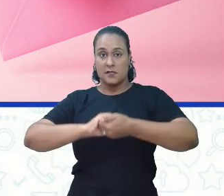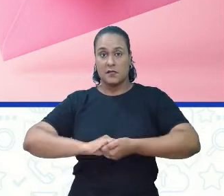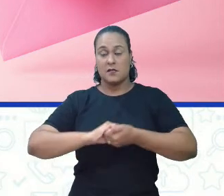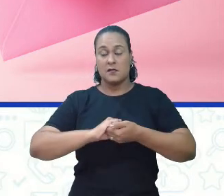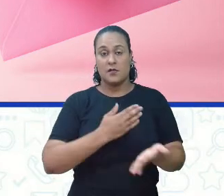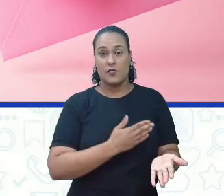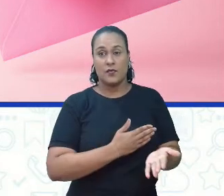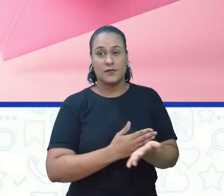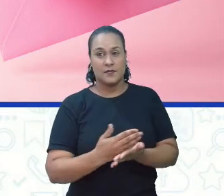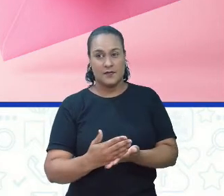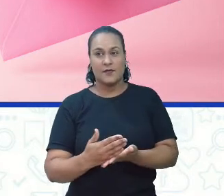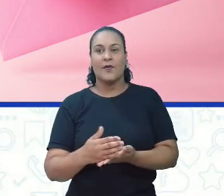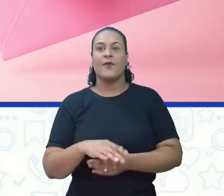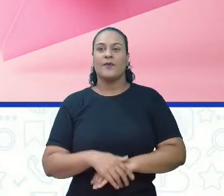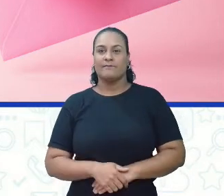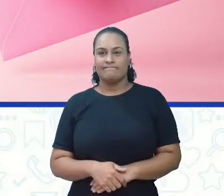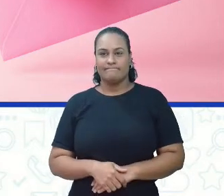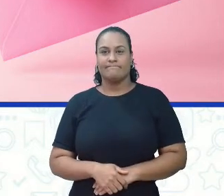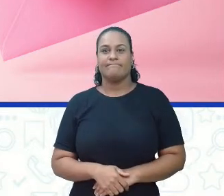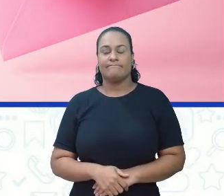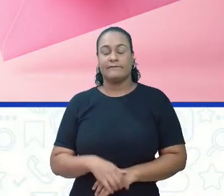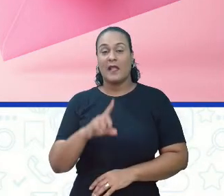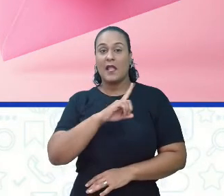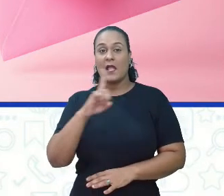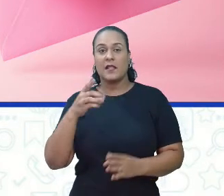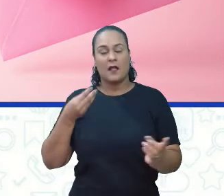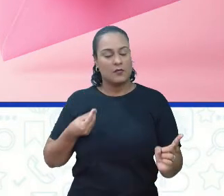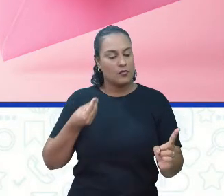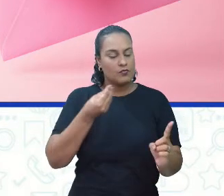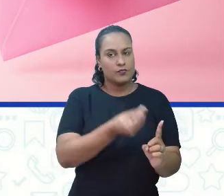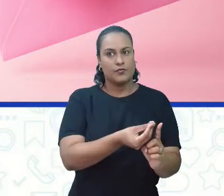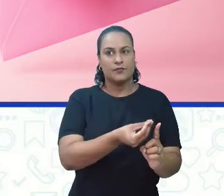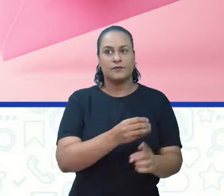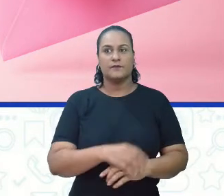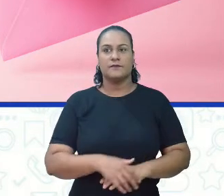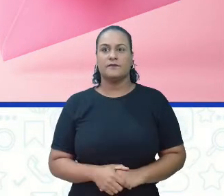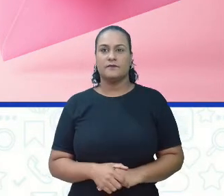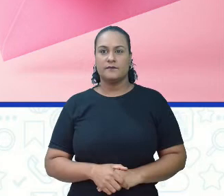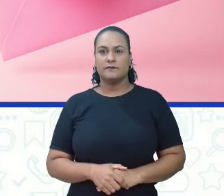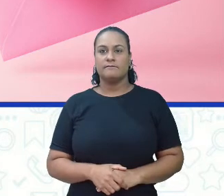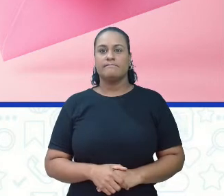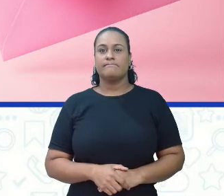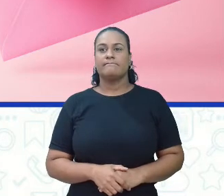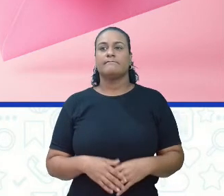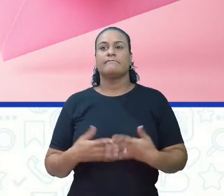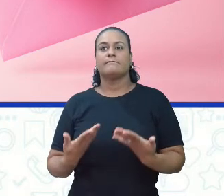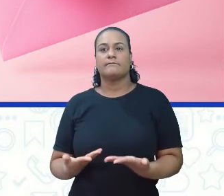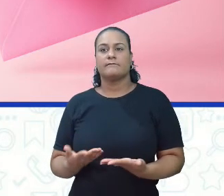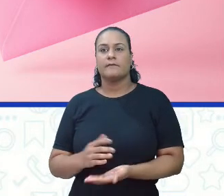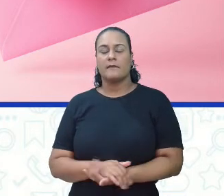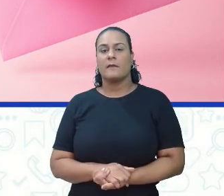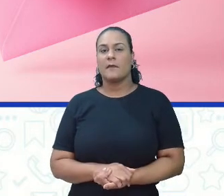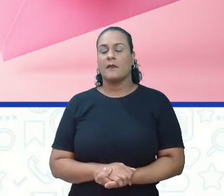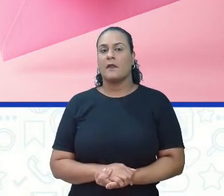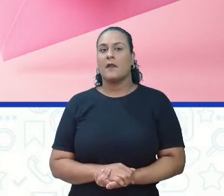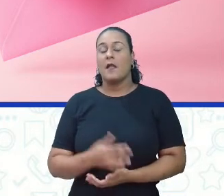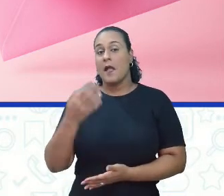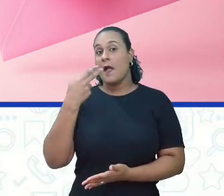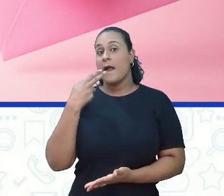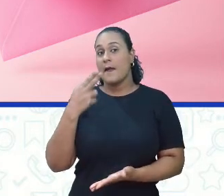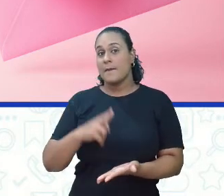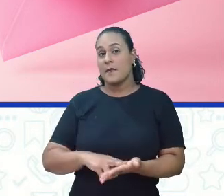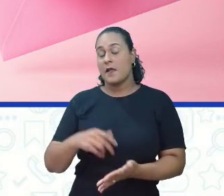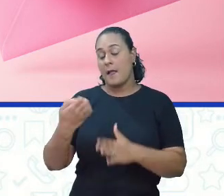da empresa, a data do despacho. O selo da empresa aqui é a empresa que está circulando com as cartas, tá,